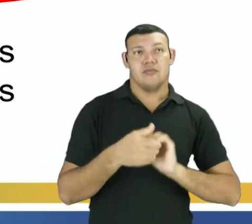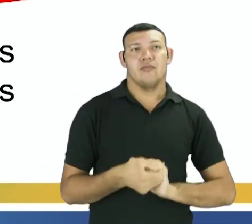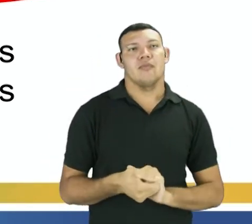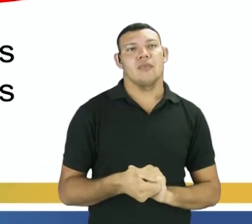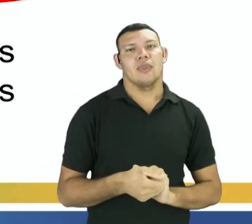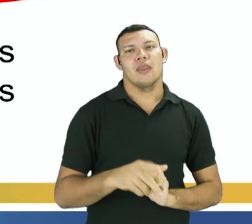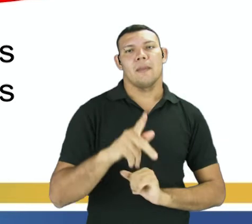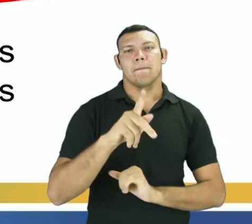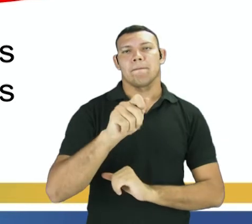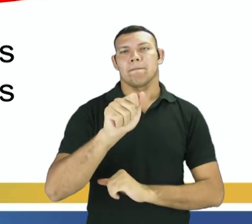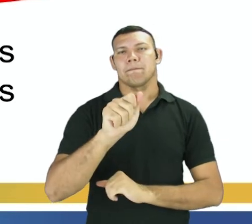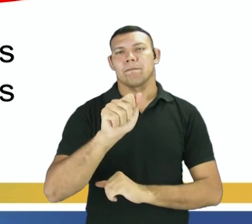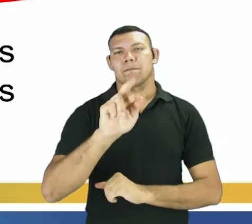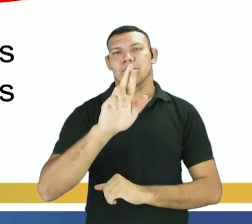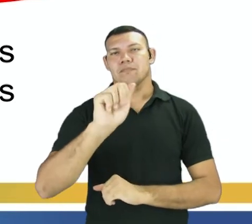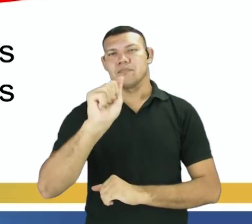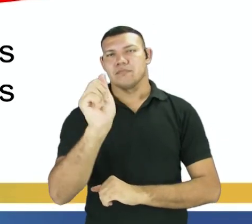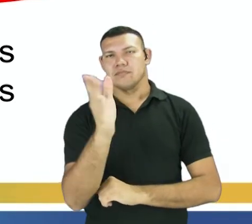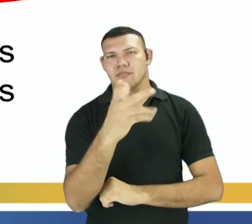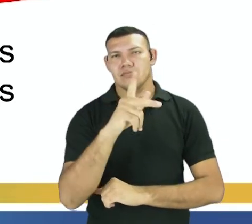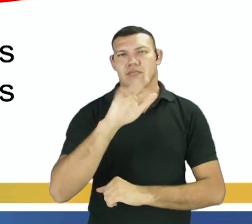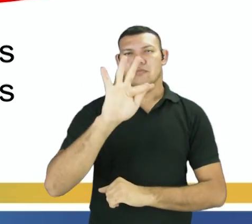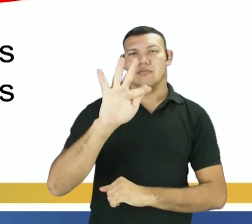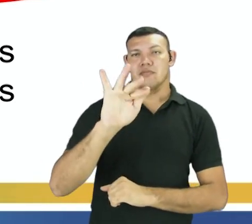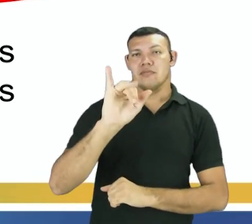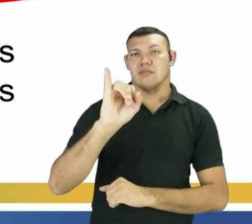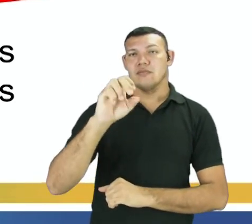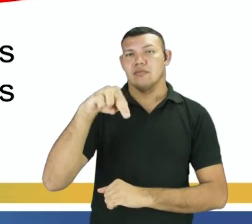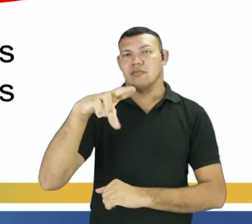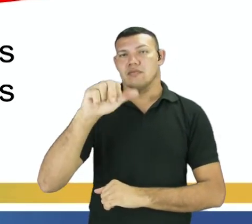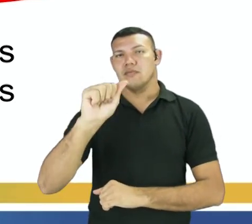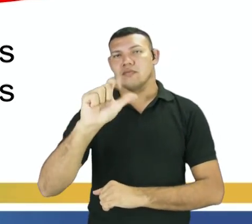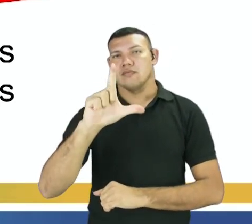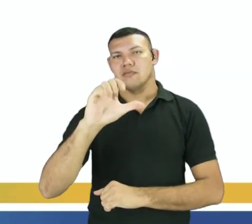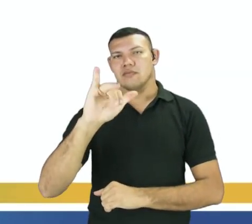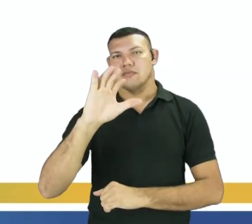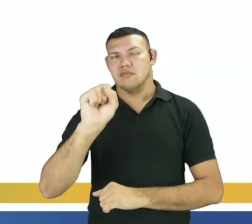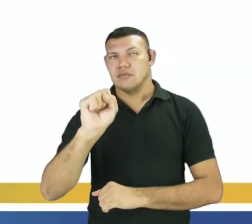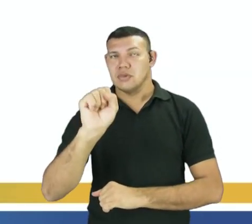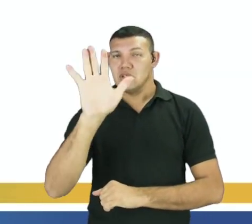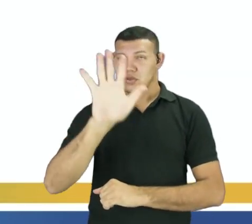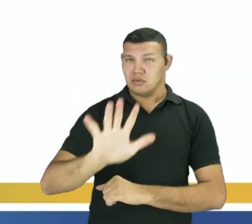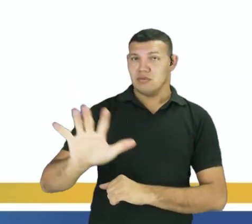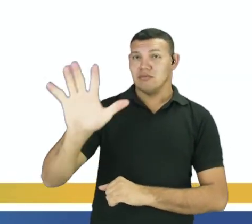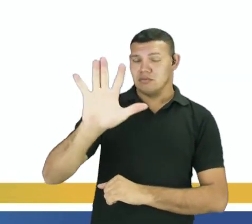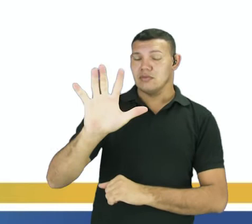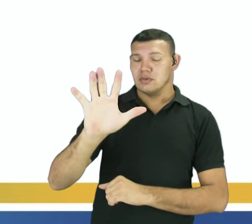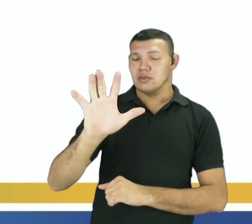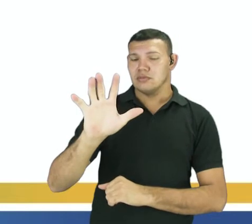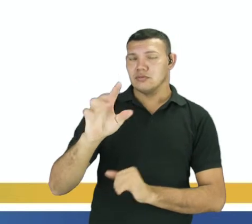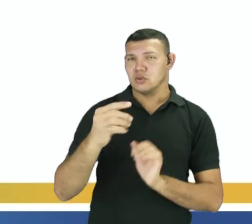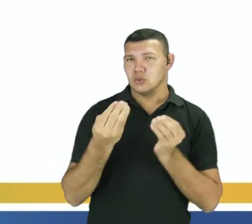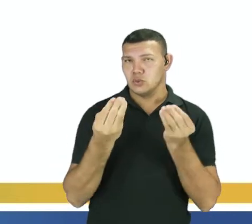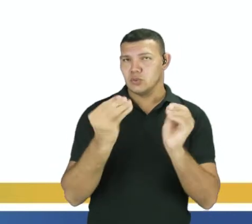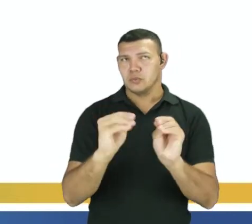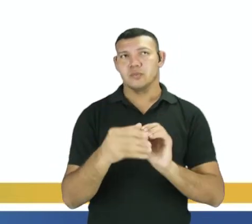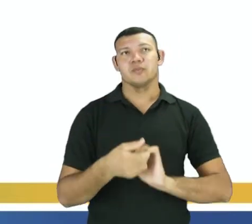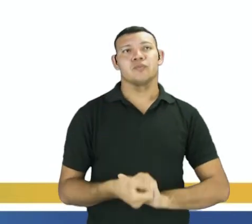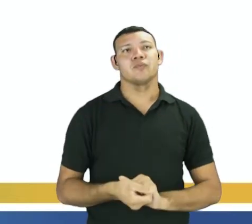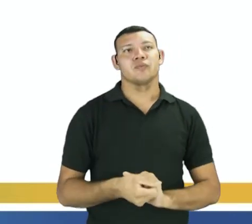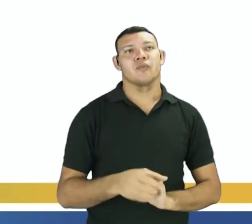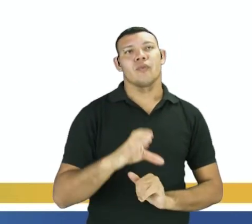Olha lá, para finalizar. Não esqueçam, pessoal, geralmente vai aparecer assim, tá? Também temos